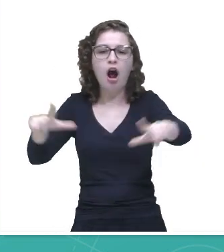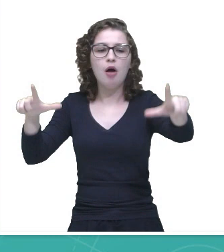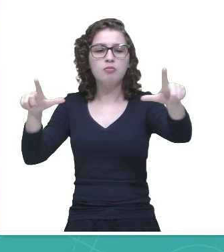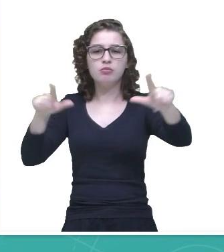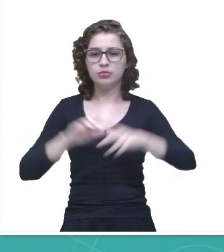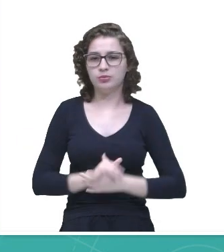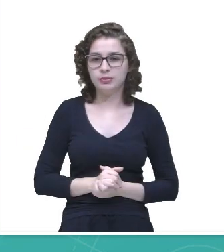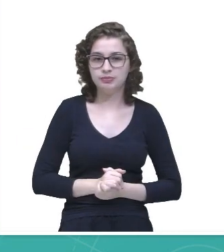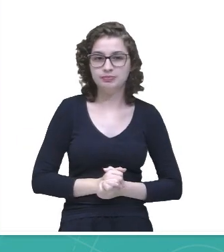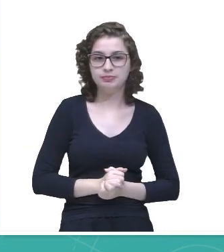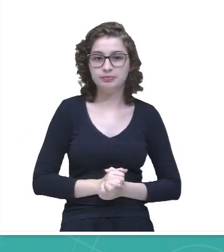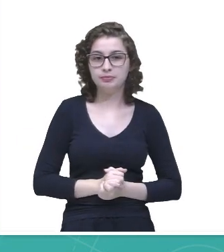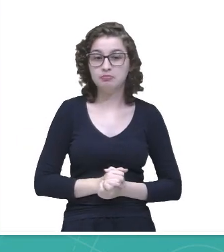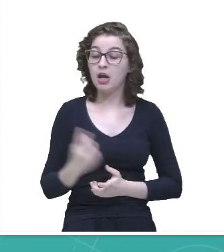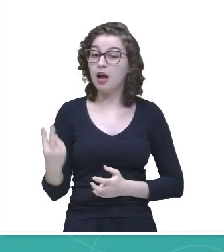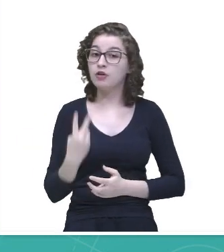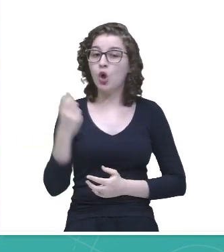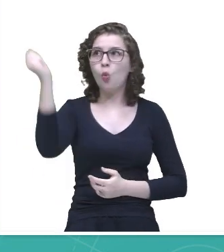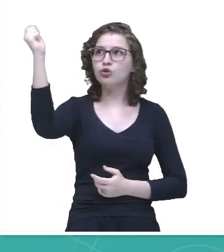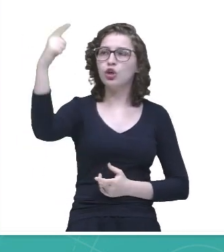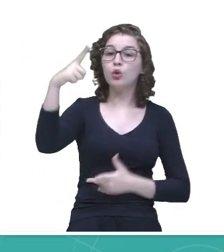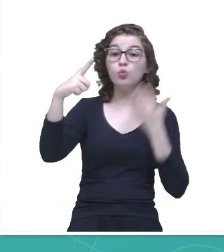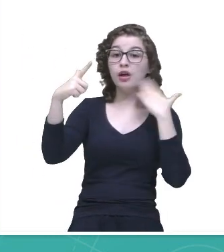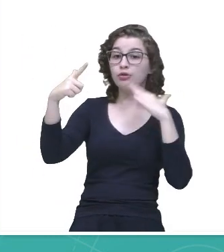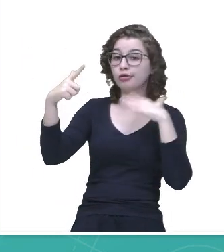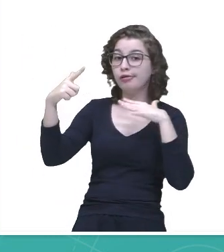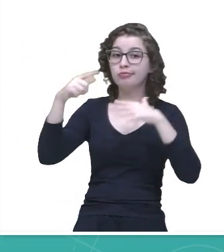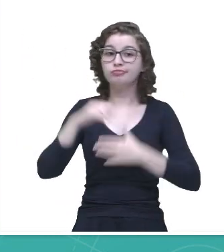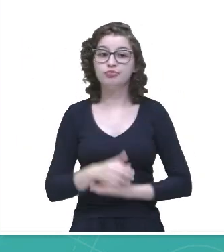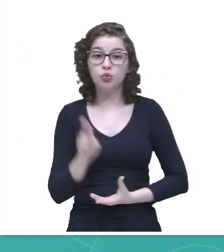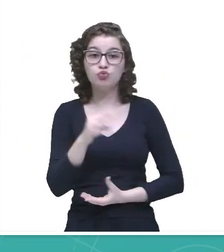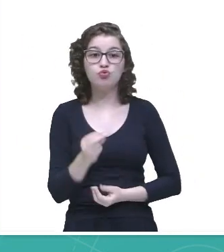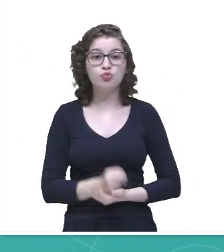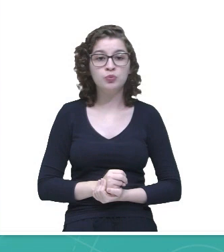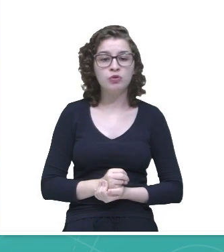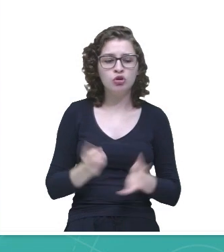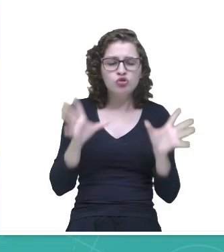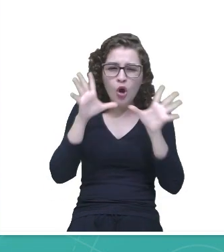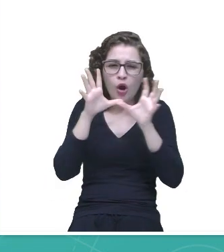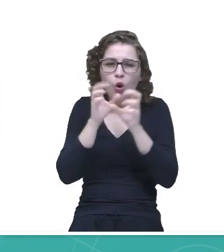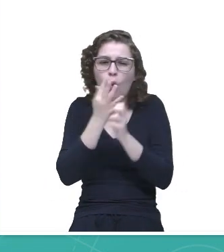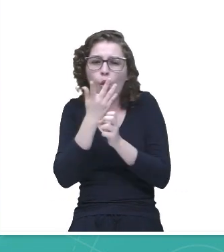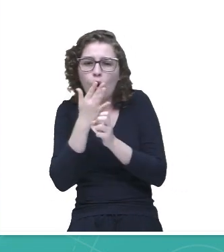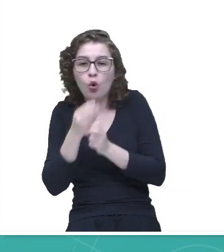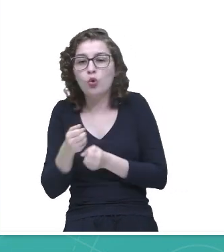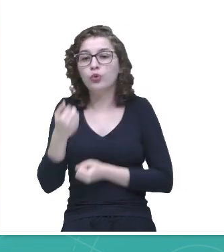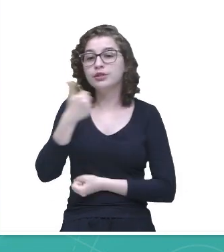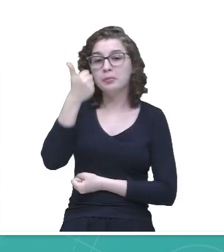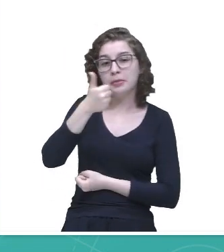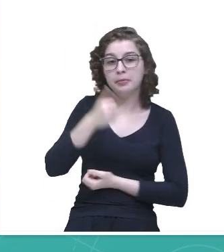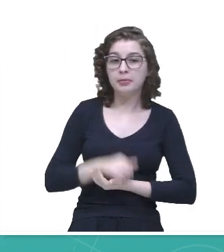etc. Valorização da luz natural, uso de cores decompostas e primárias, uso